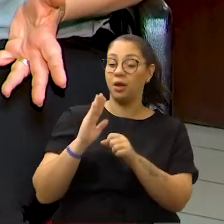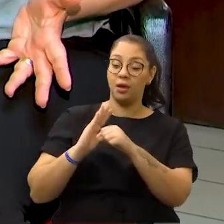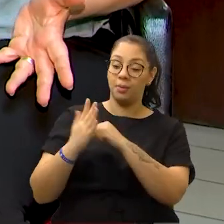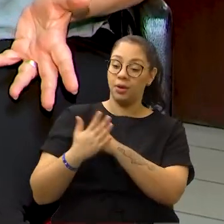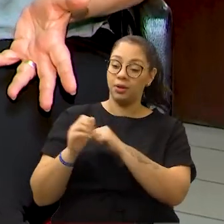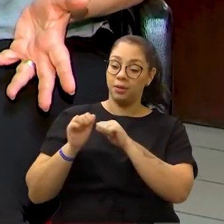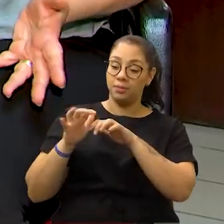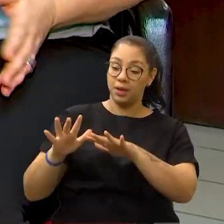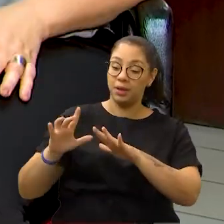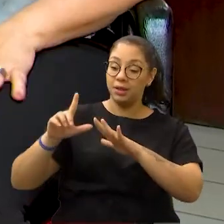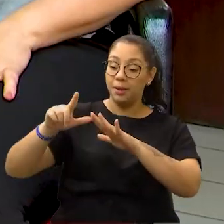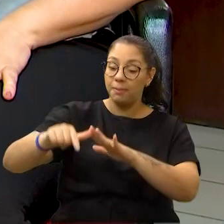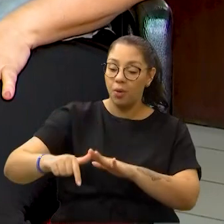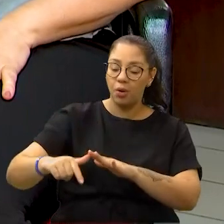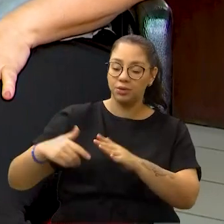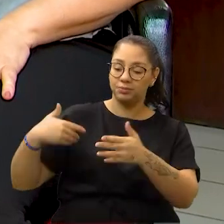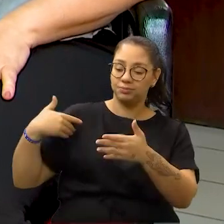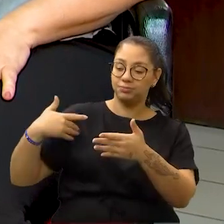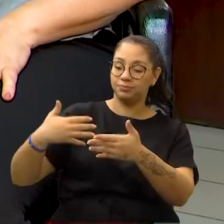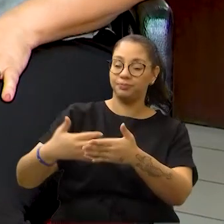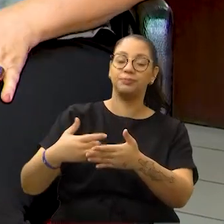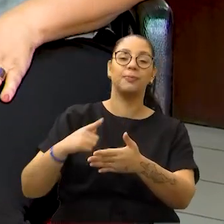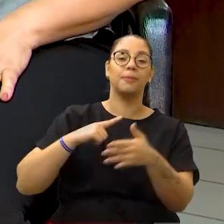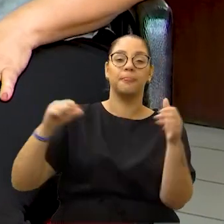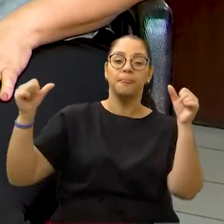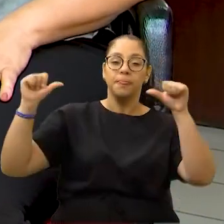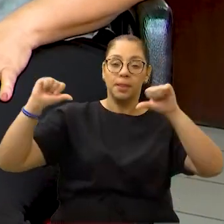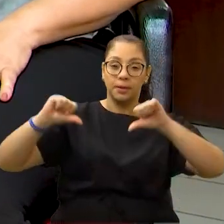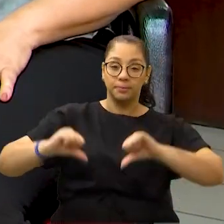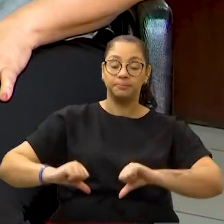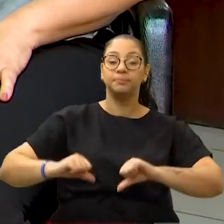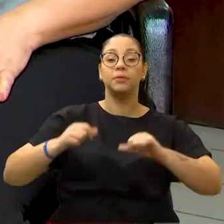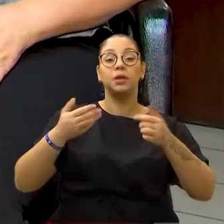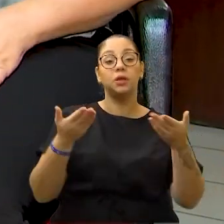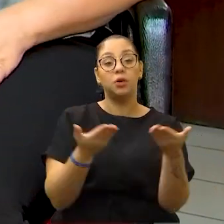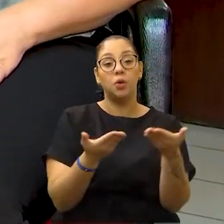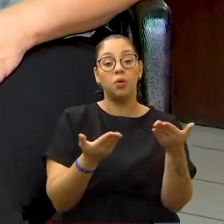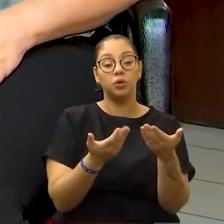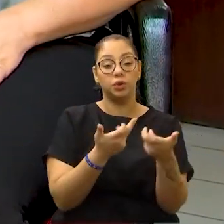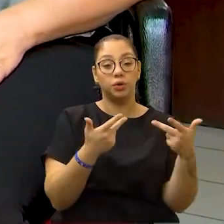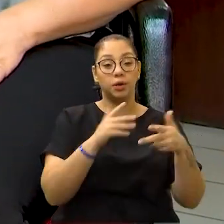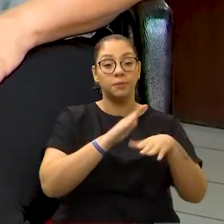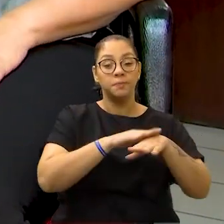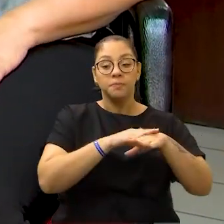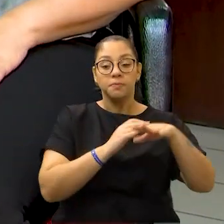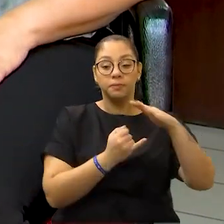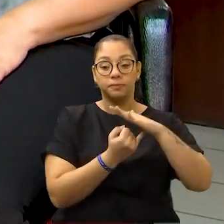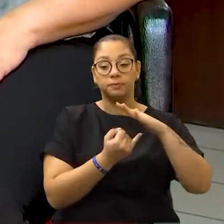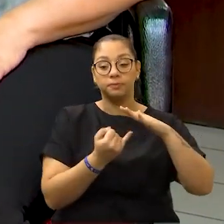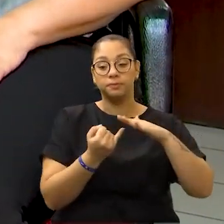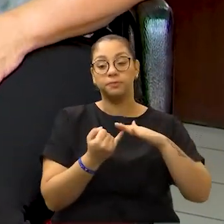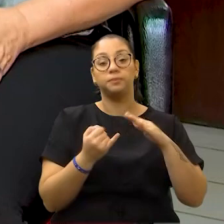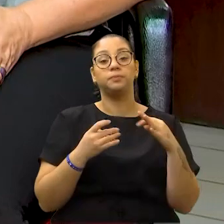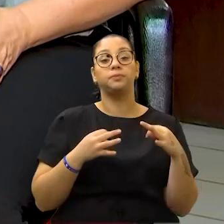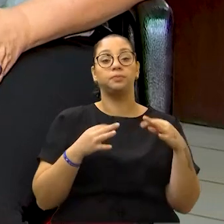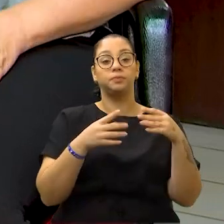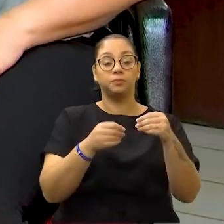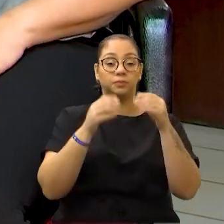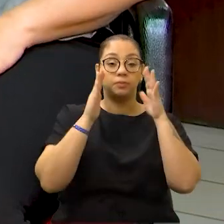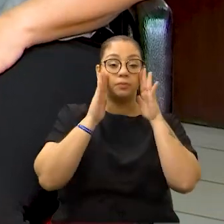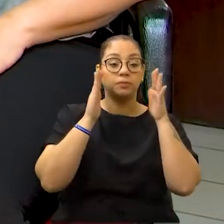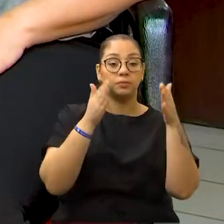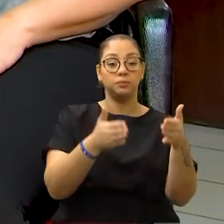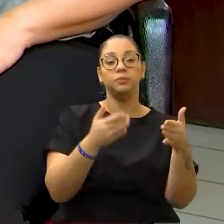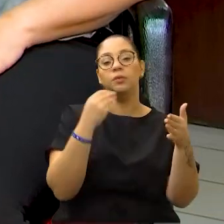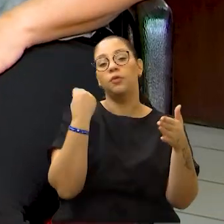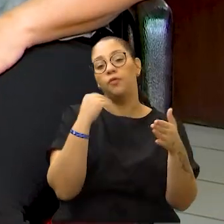piorou muitíssimo. E os trabalhos que o Instituto hoje exerce estão todos voltados